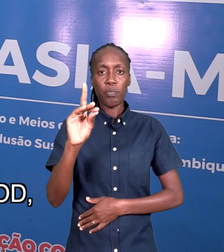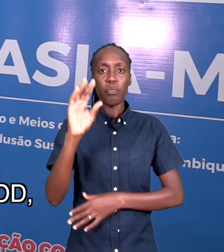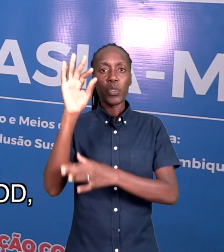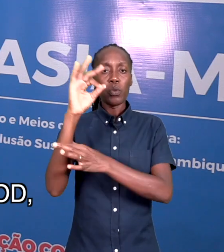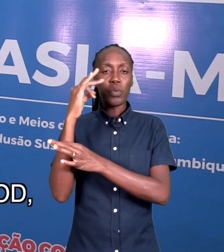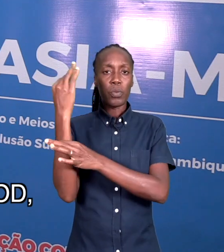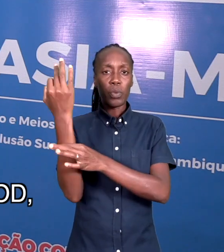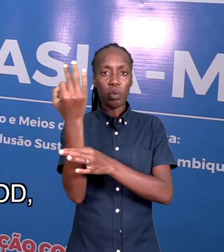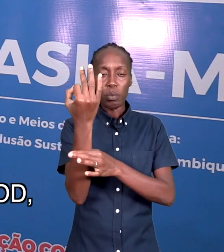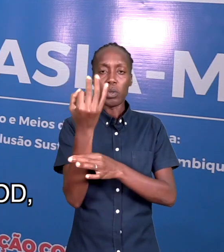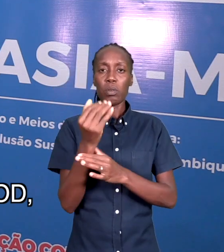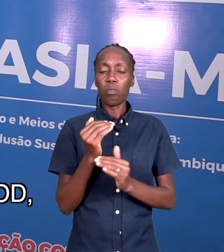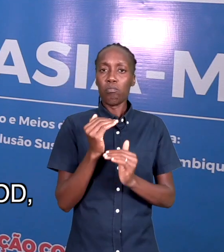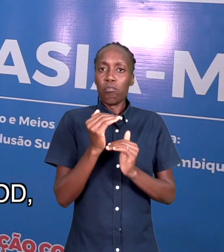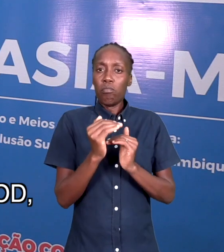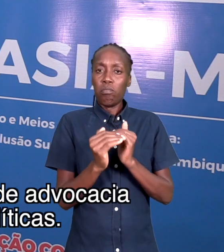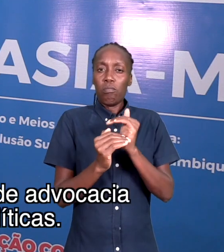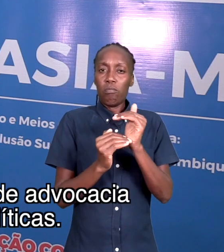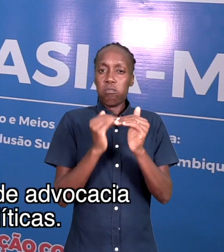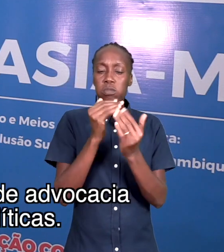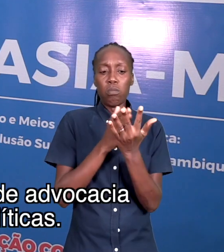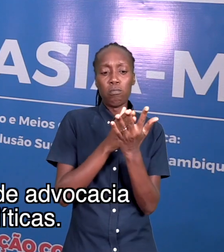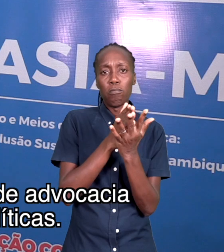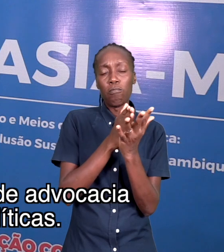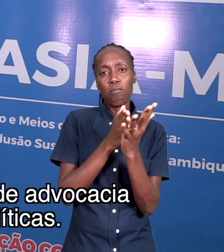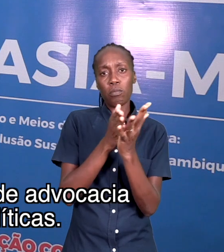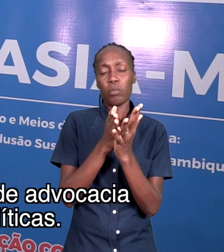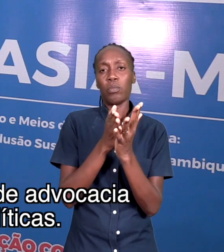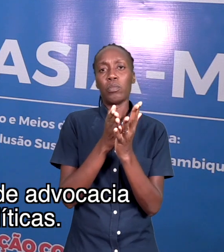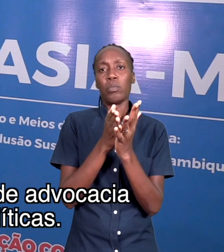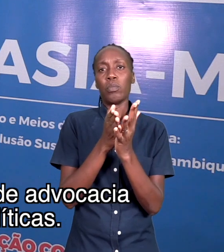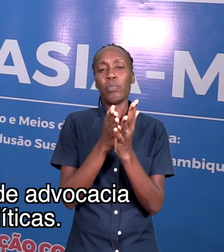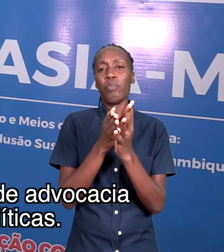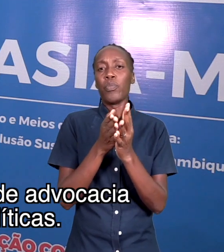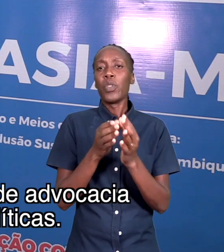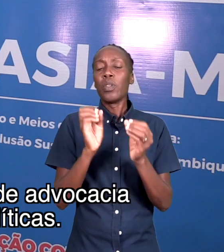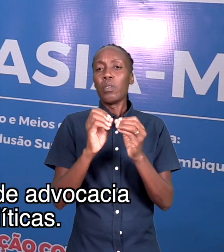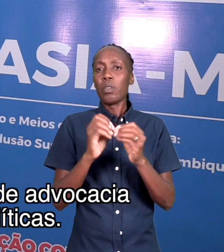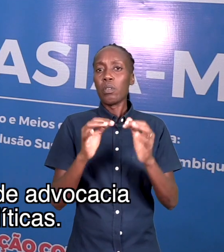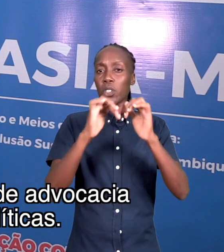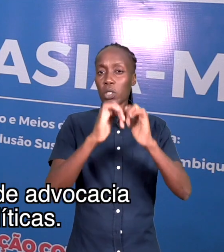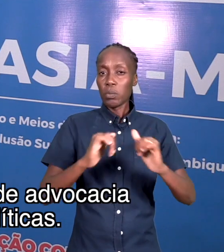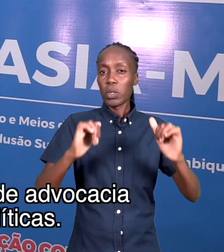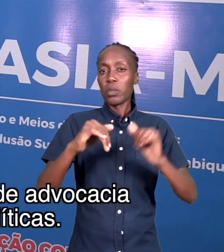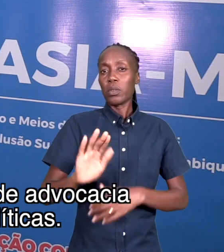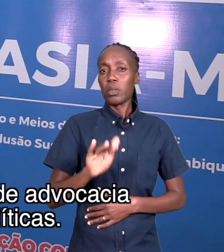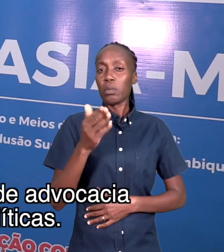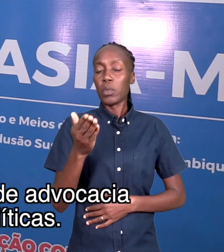o FAMOD a desenvolver estratégias específicas de advocacia